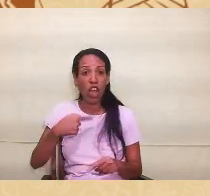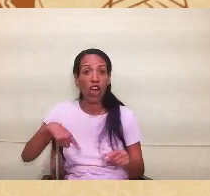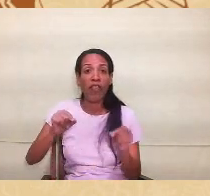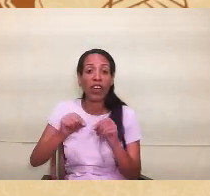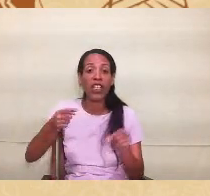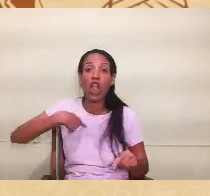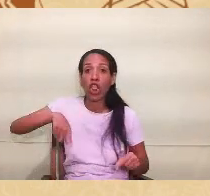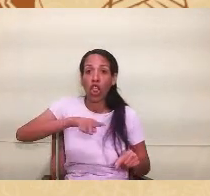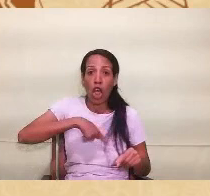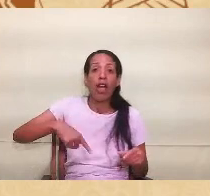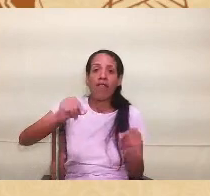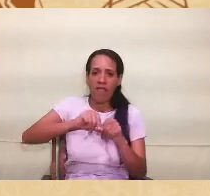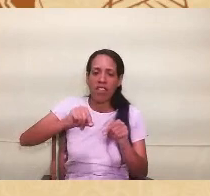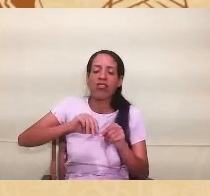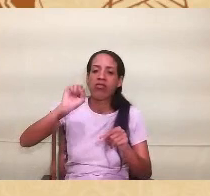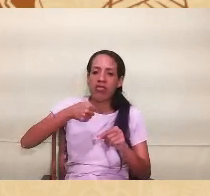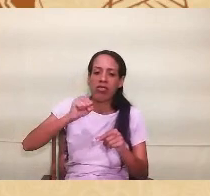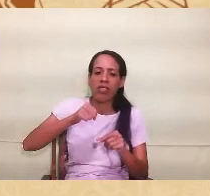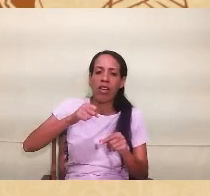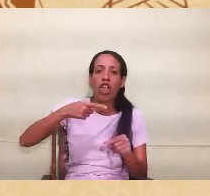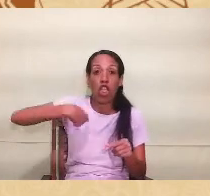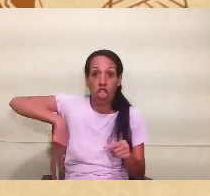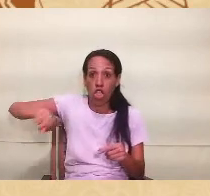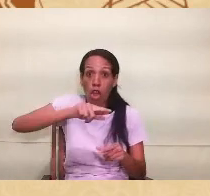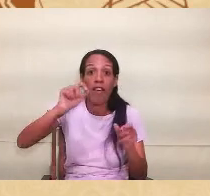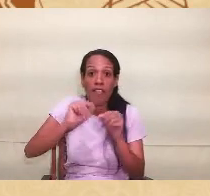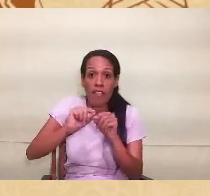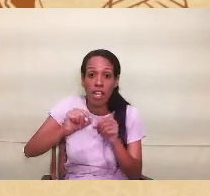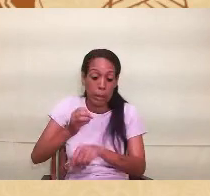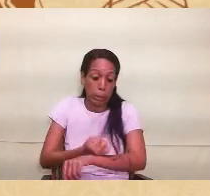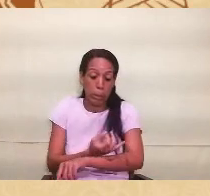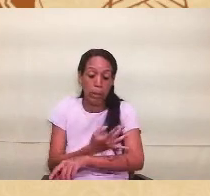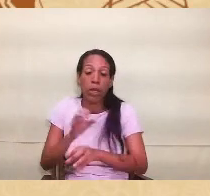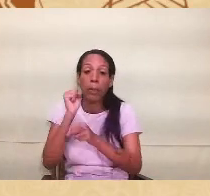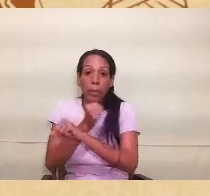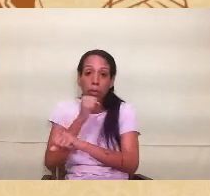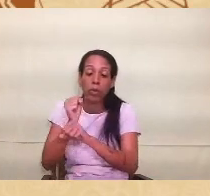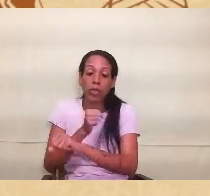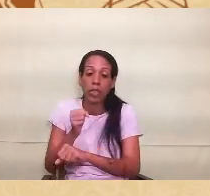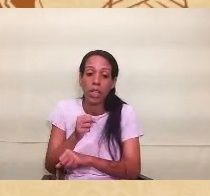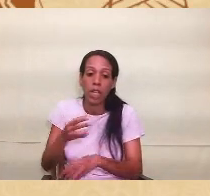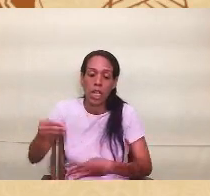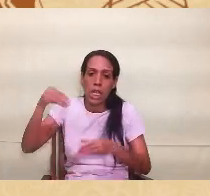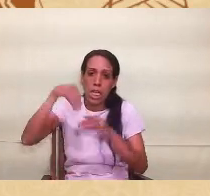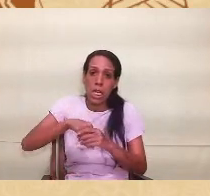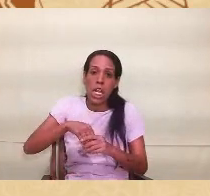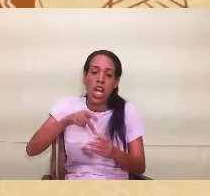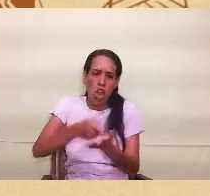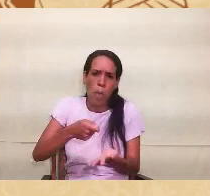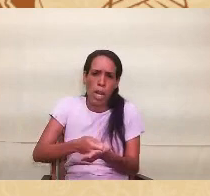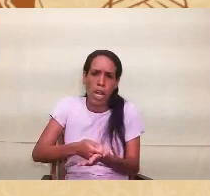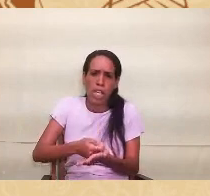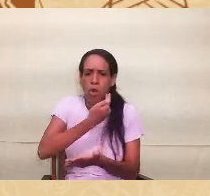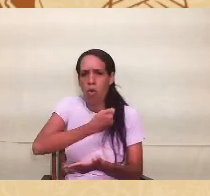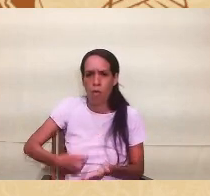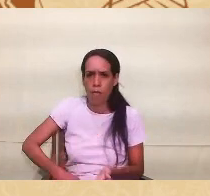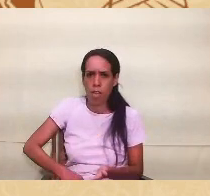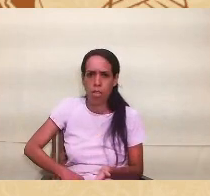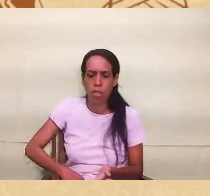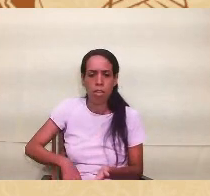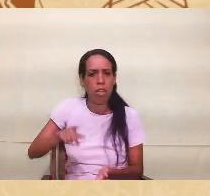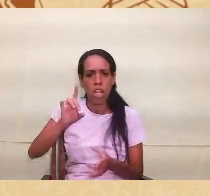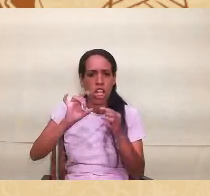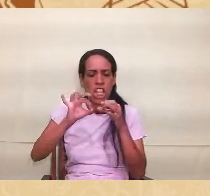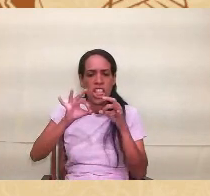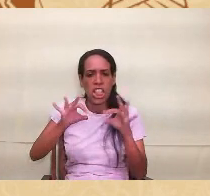mãos mesmo, né? A gente tem que fazer a construção, que é o espírito da autonomia, a gente é o autoconstruir. E exigir do Estado, é claro, não estou falando que não é deixar de